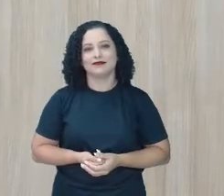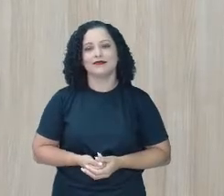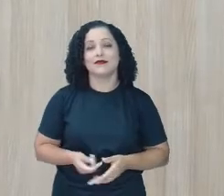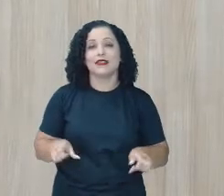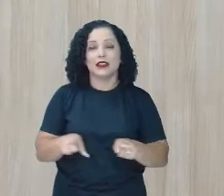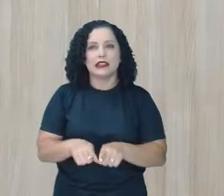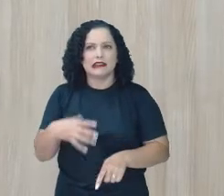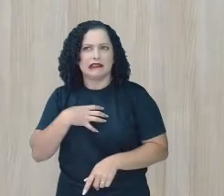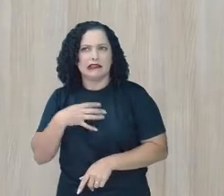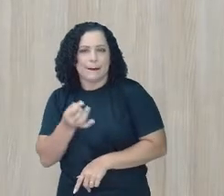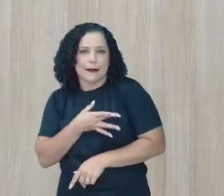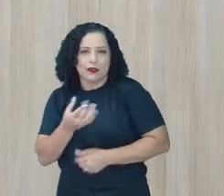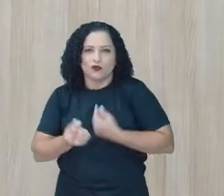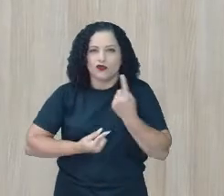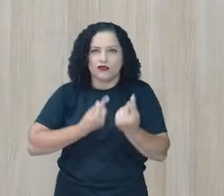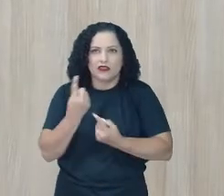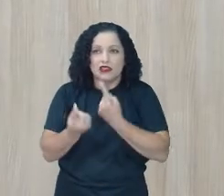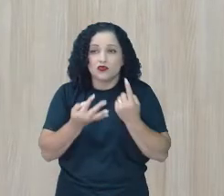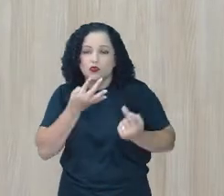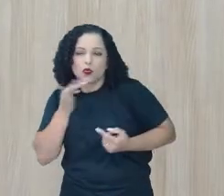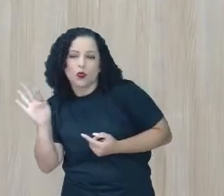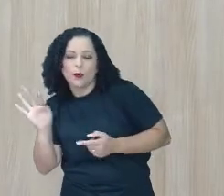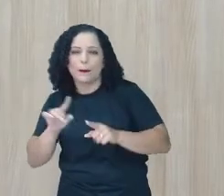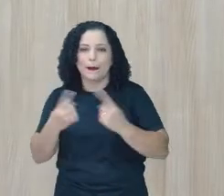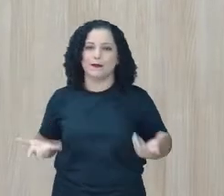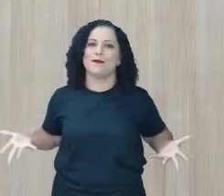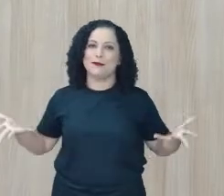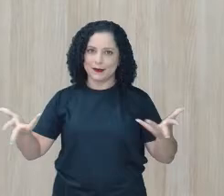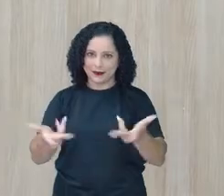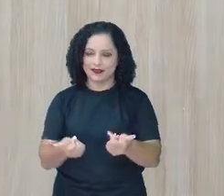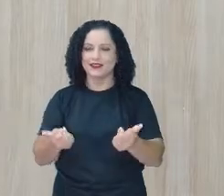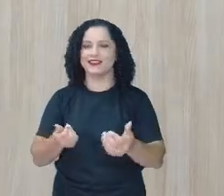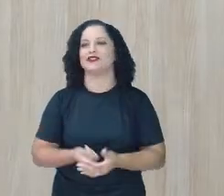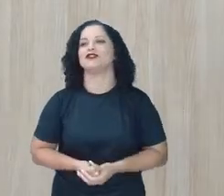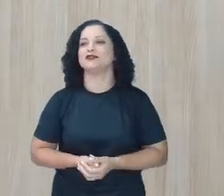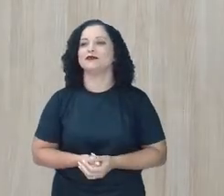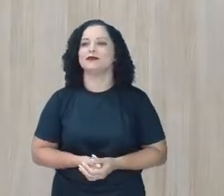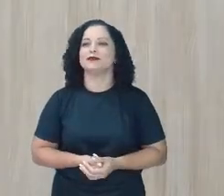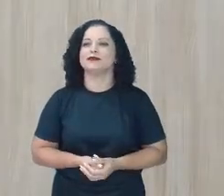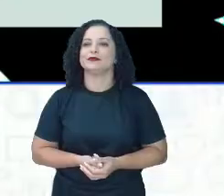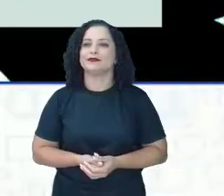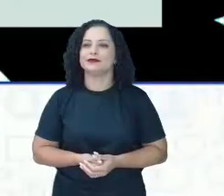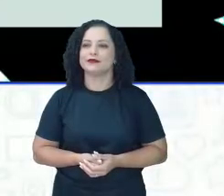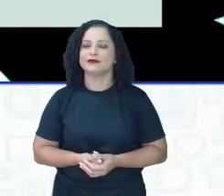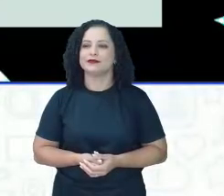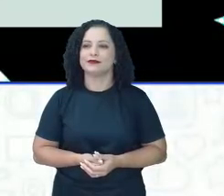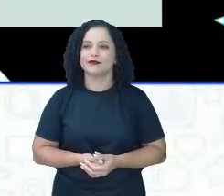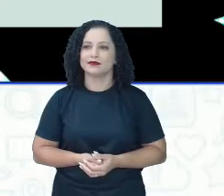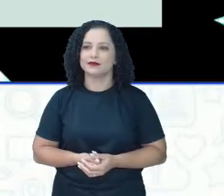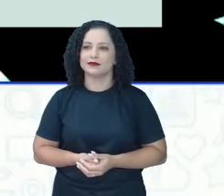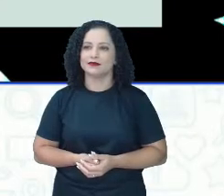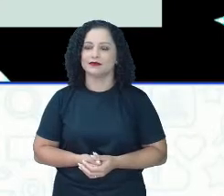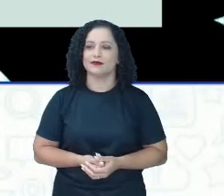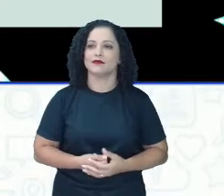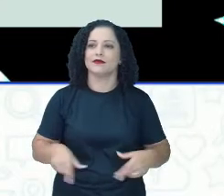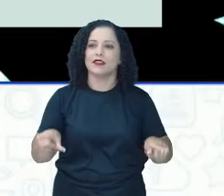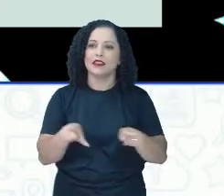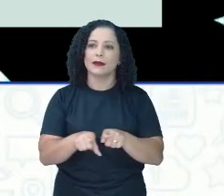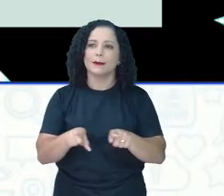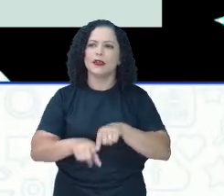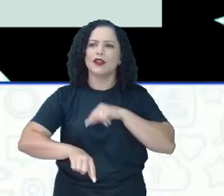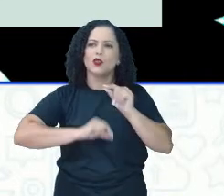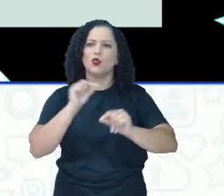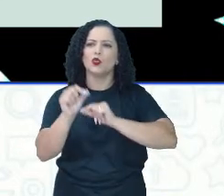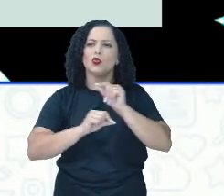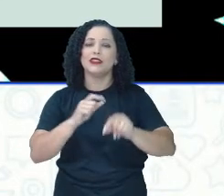medo, às vezes, mas traz a gente maravilhas, tá certo? Boa parte dos enredos acaba justamente explorando